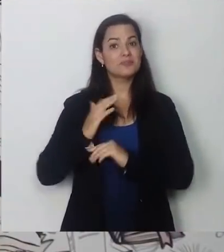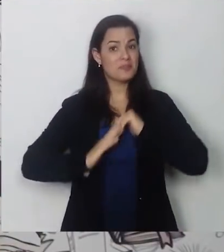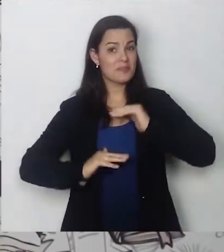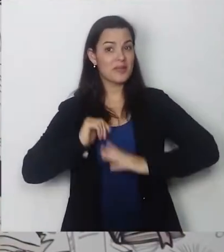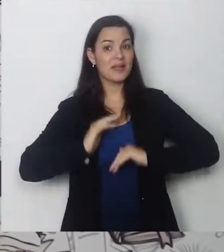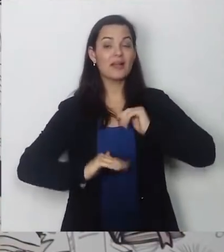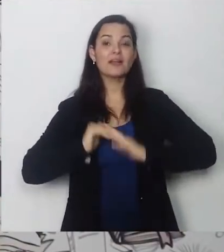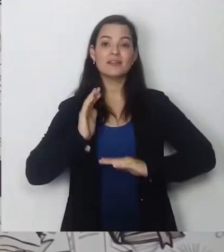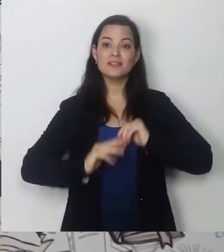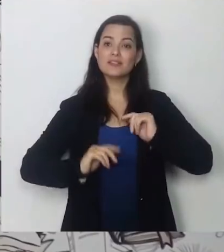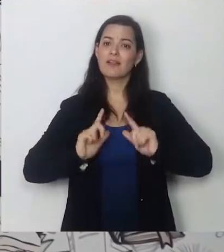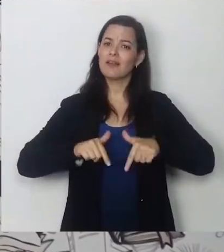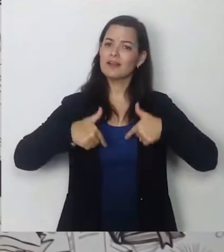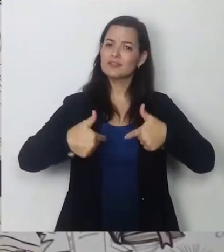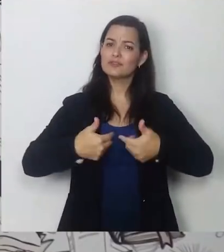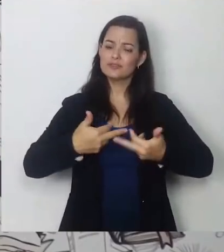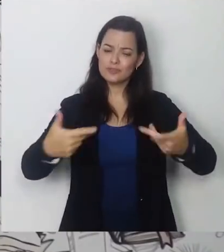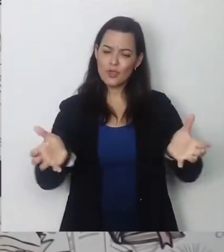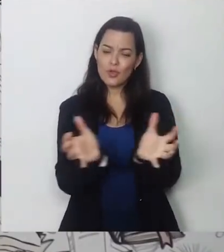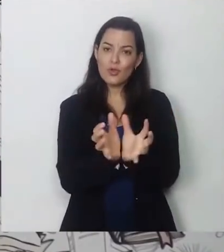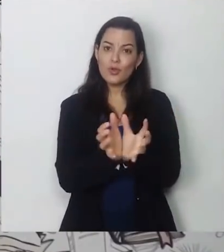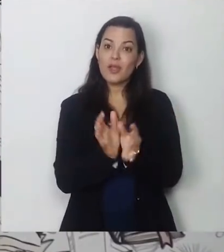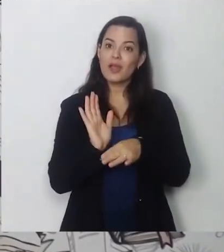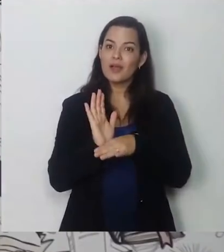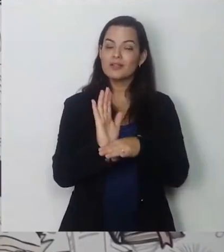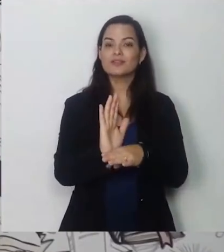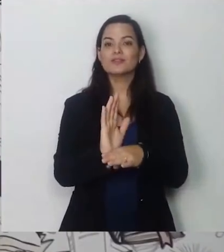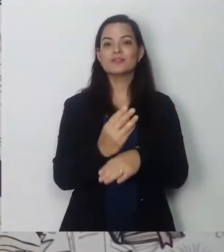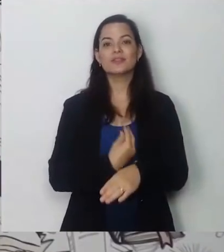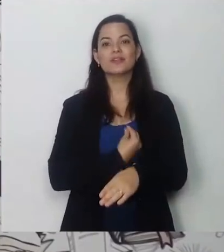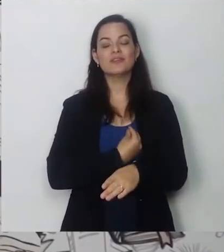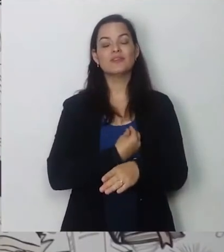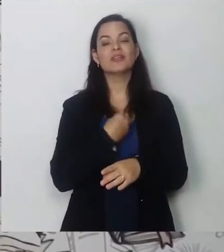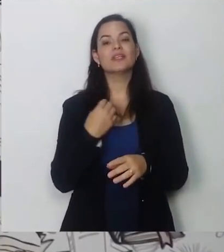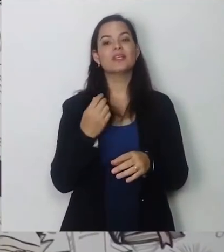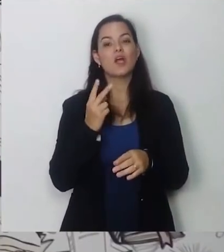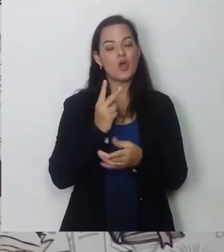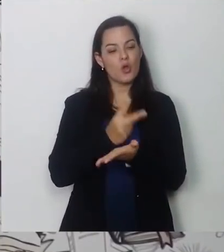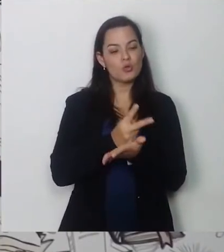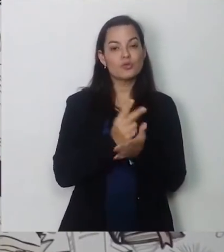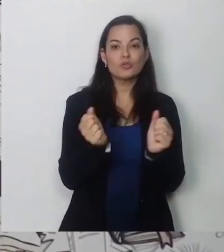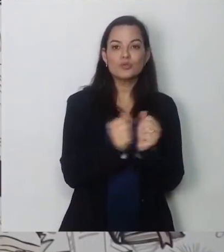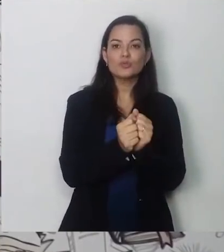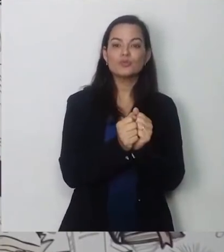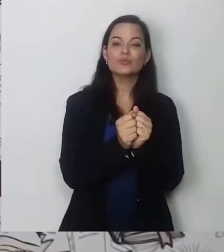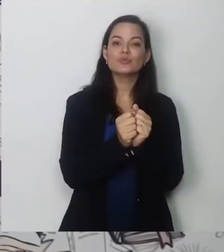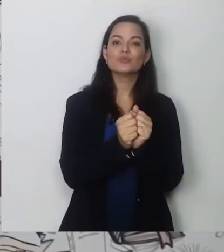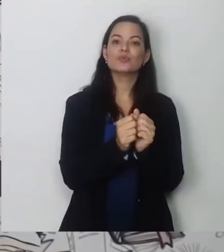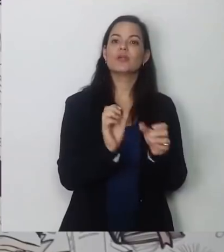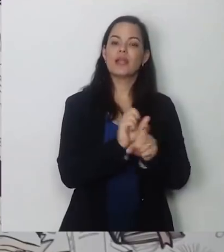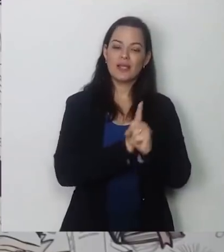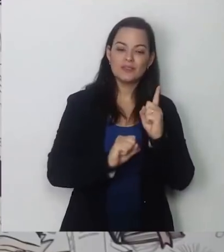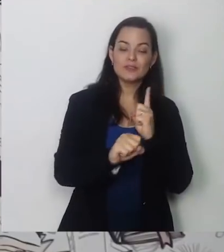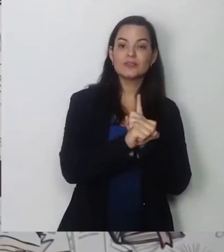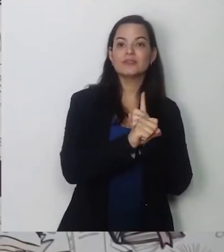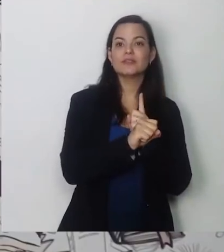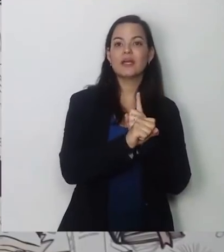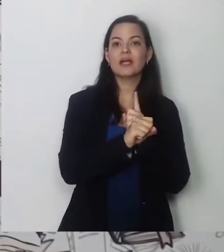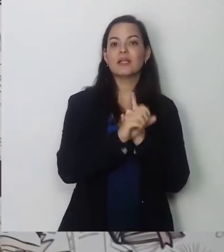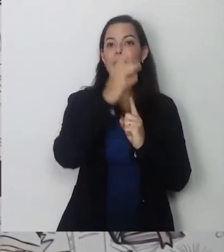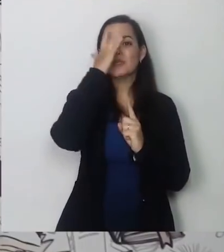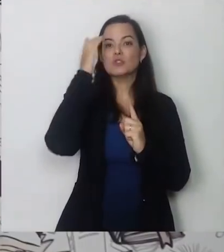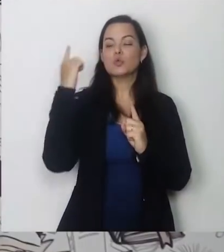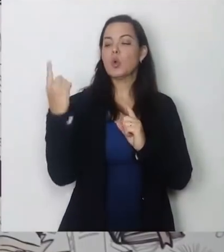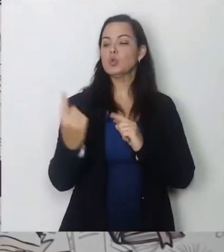conjunto de ações que promove a vida em sociedade, acabando com o isolamento dos pacientes em